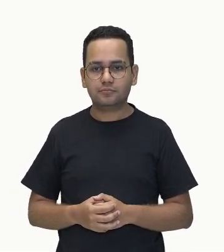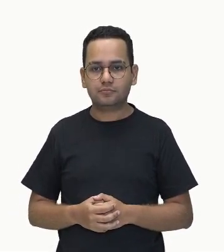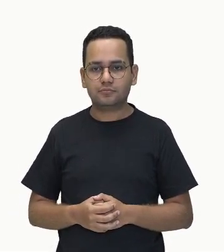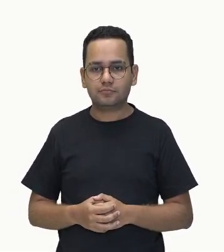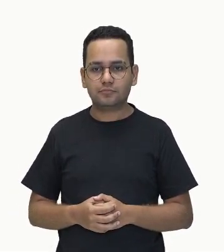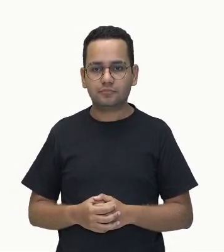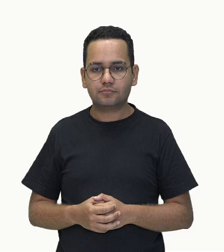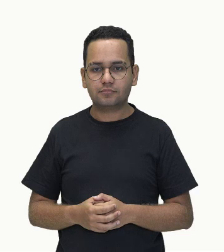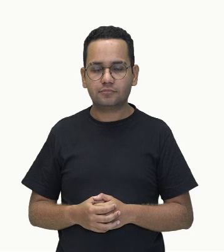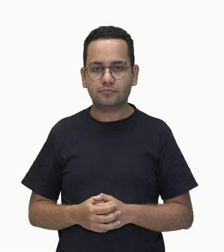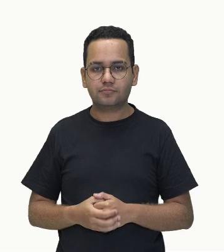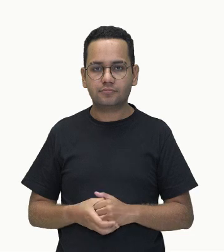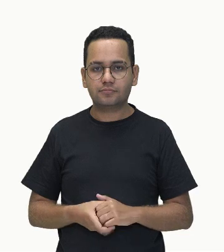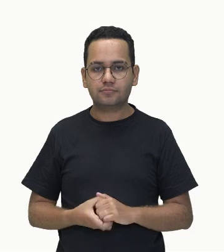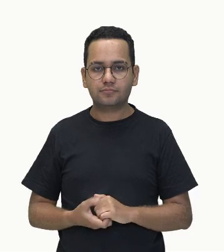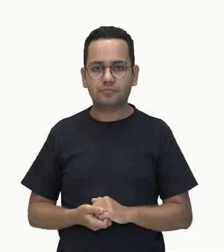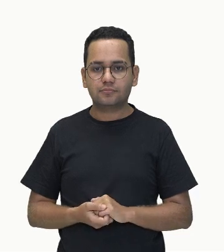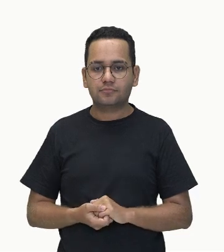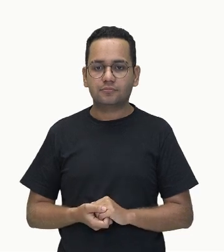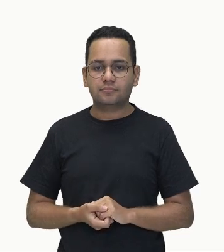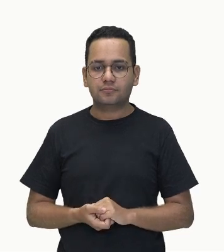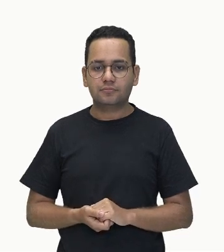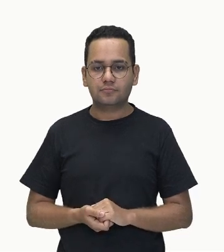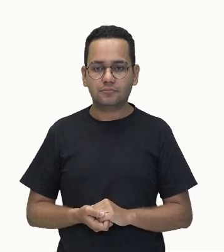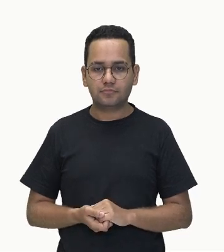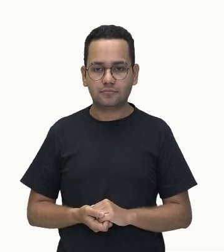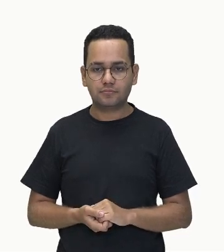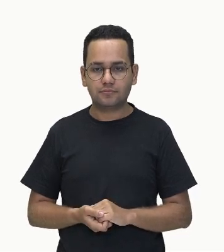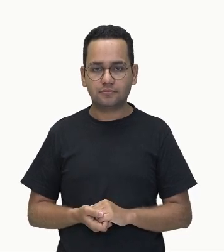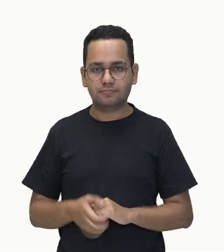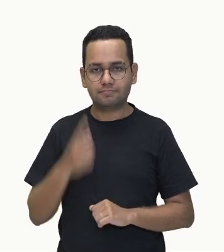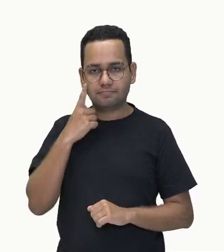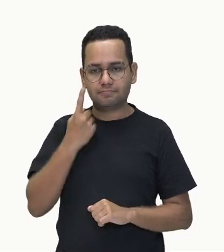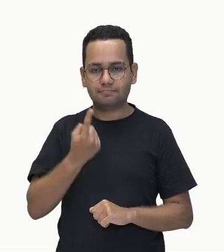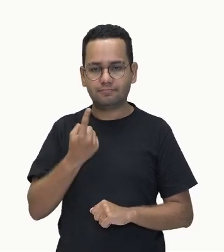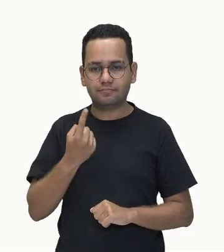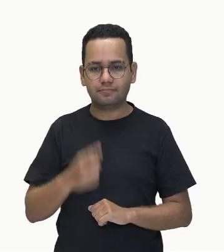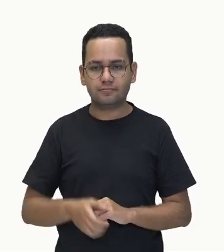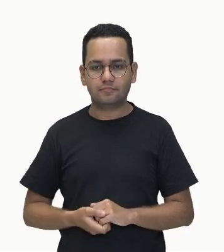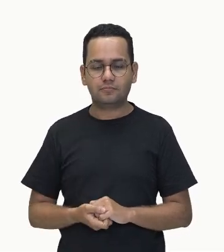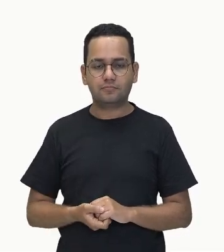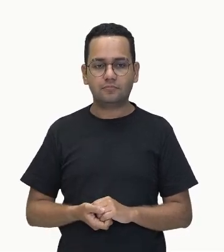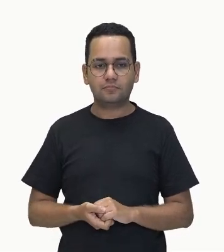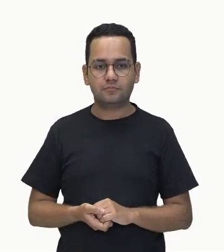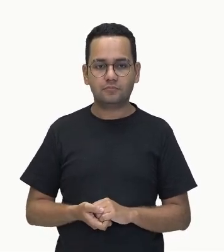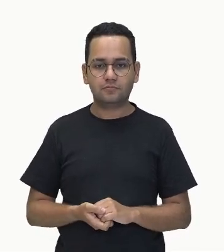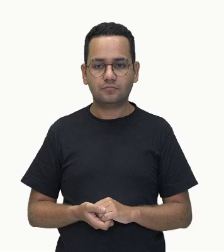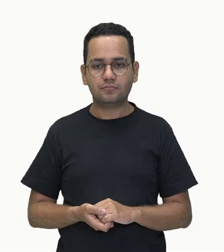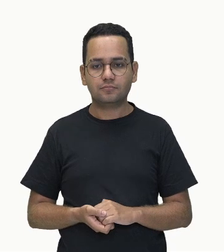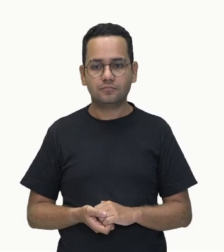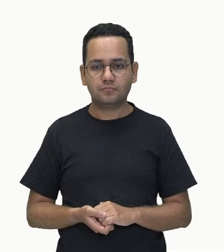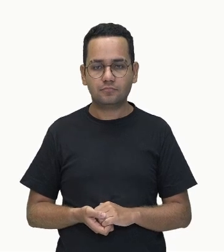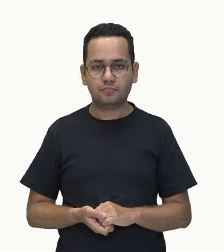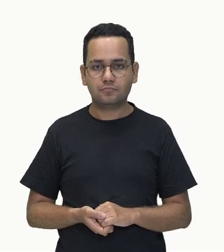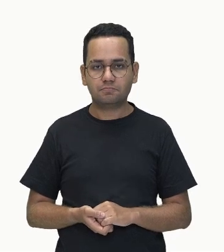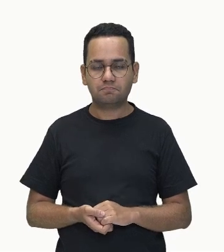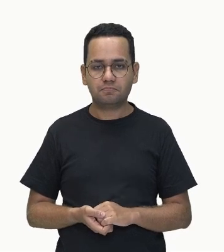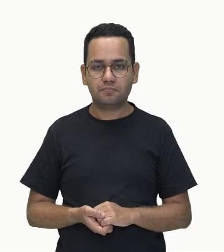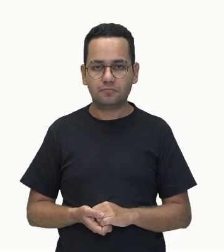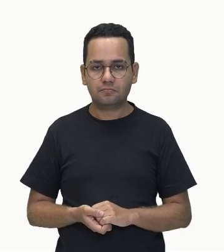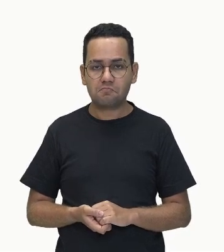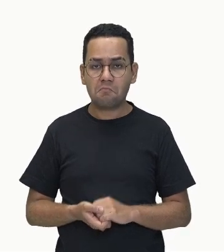36 Ok iG 36 muito bem para eu resolver